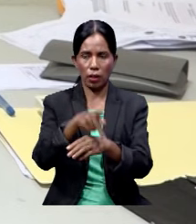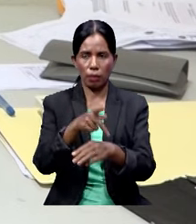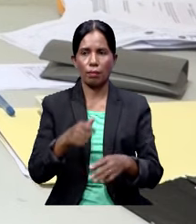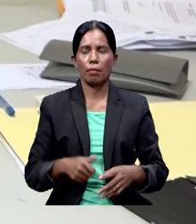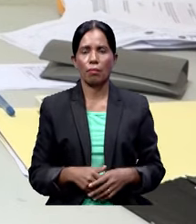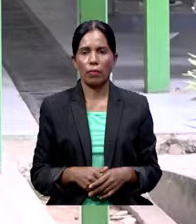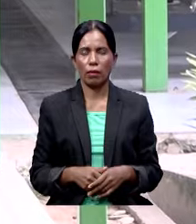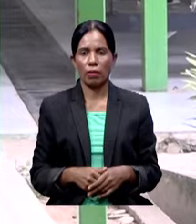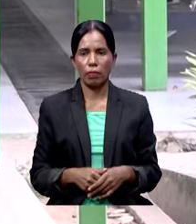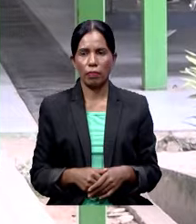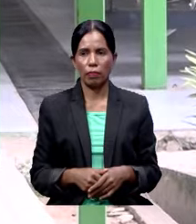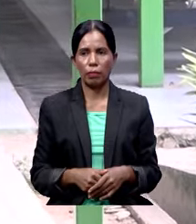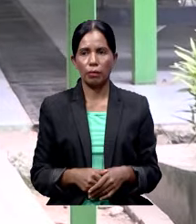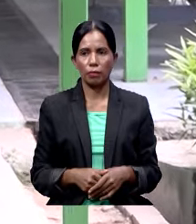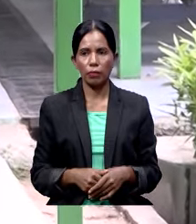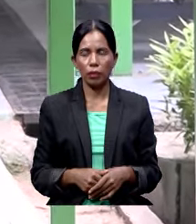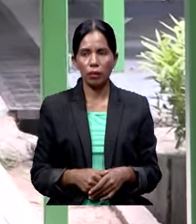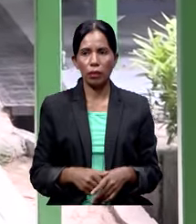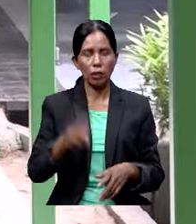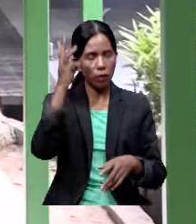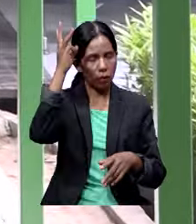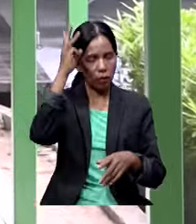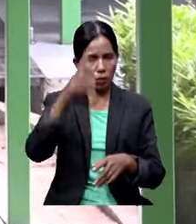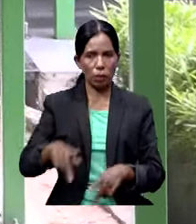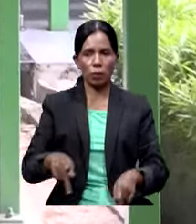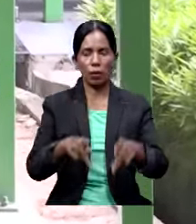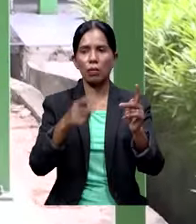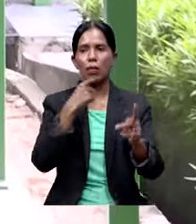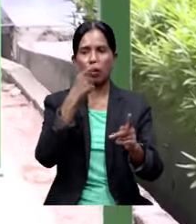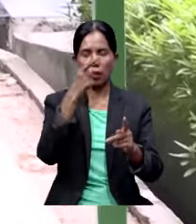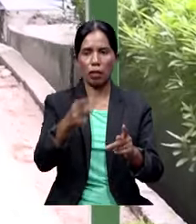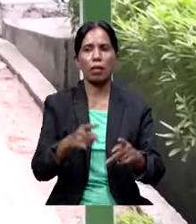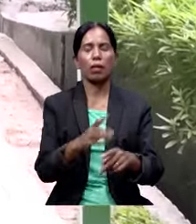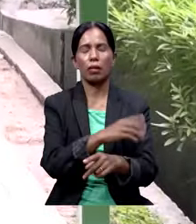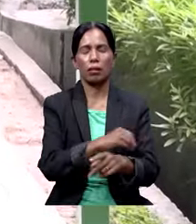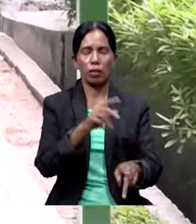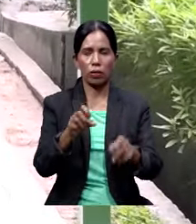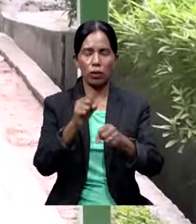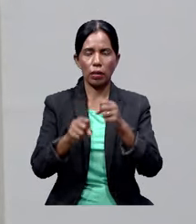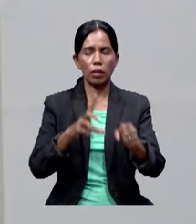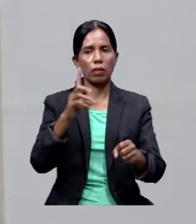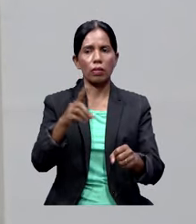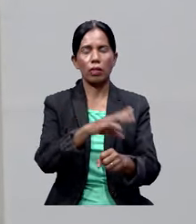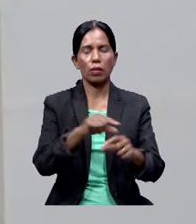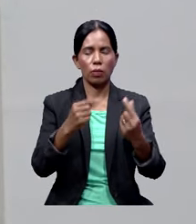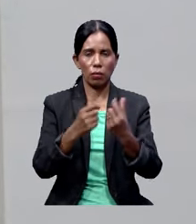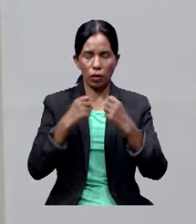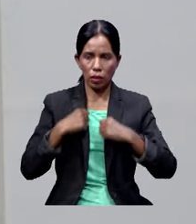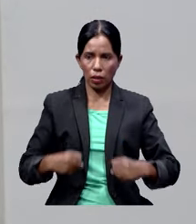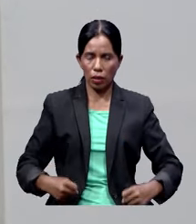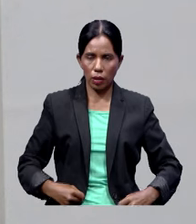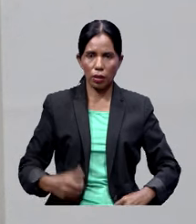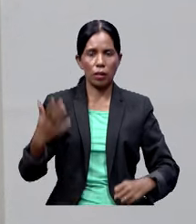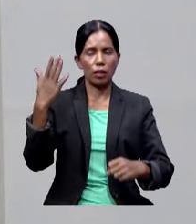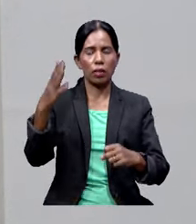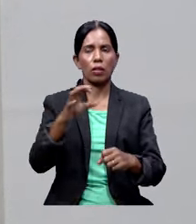de apoio sobre sua casa. A preocupação no bem público questiona, não é sociedade civil, rede da saúde, no bem Hamahanan e